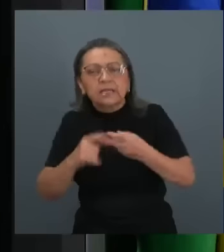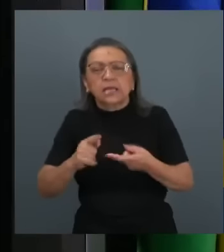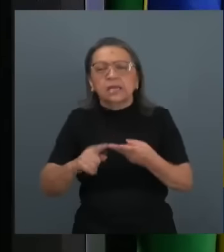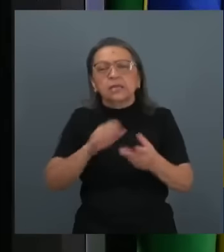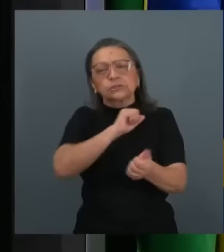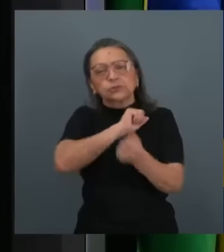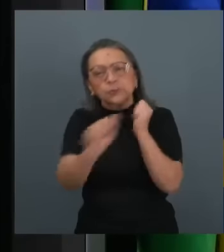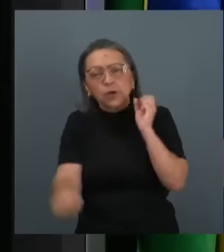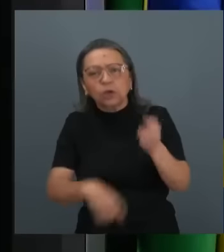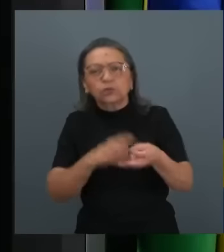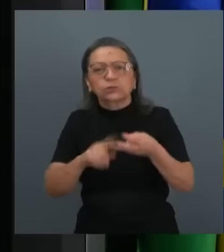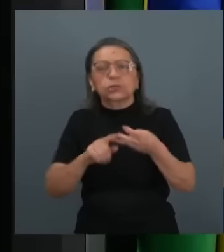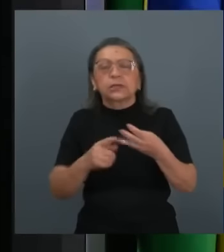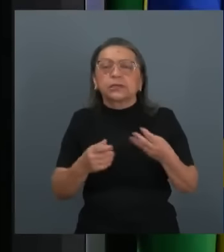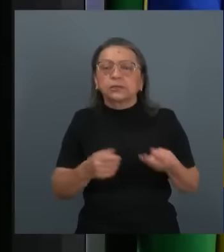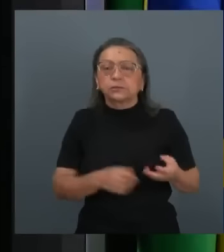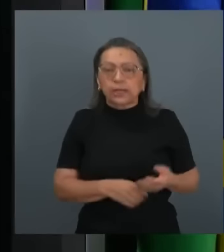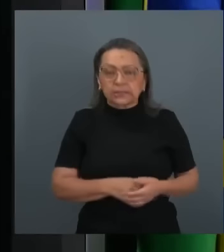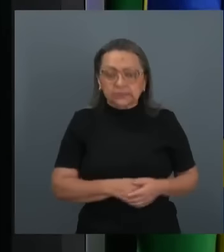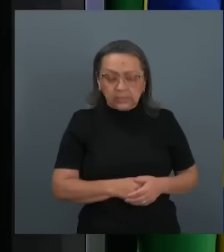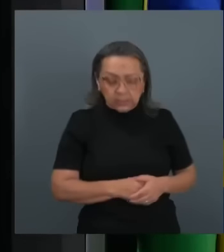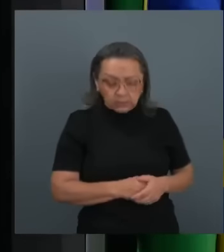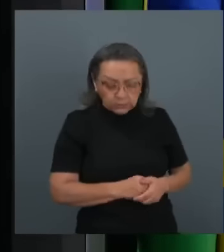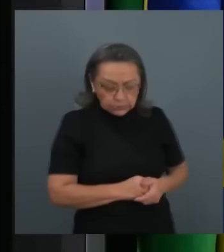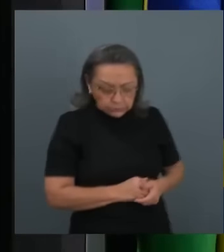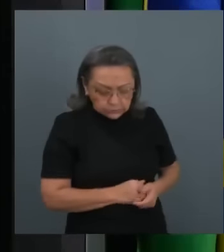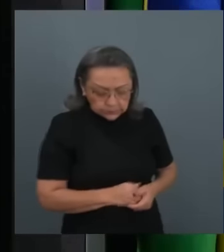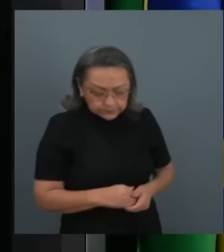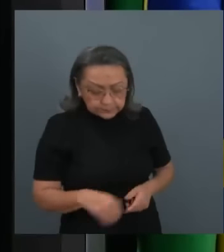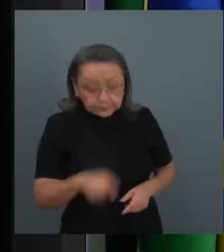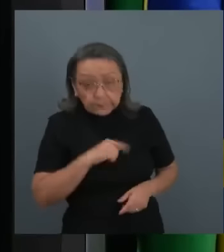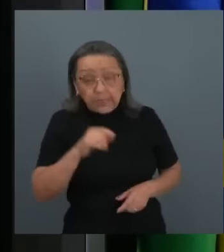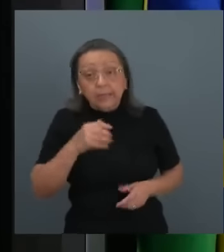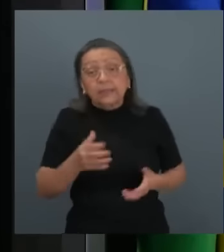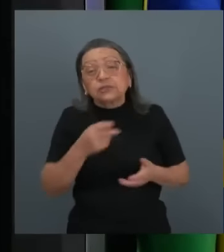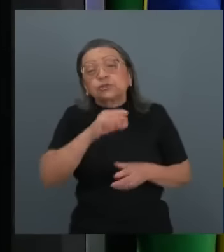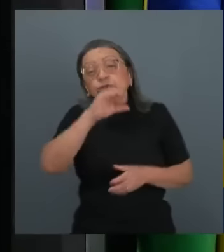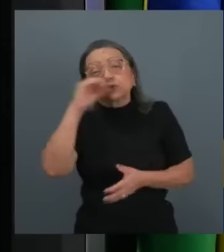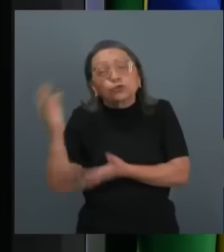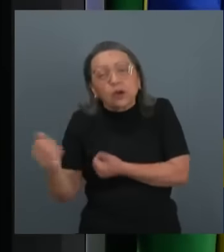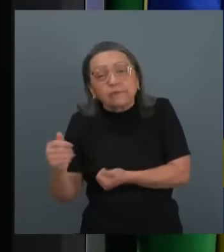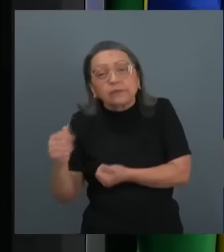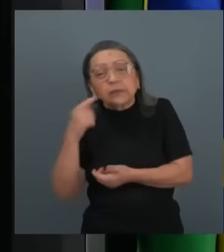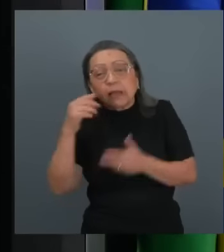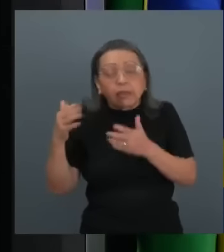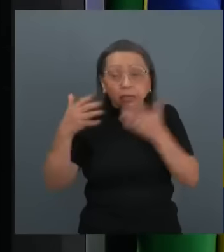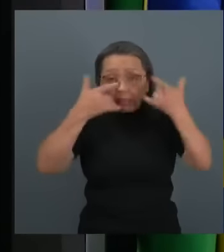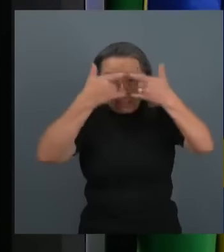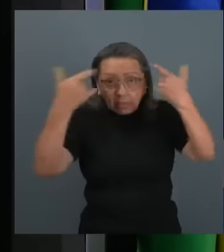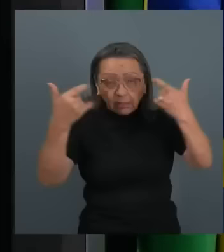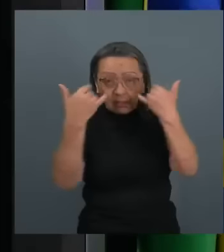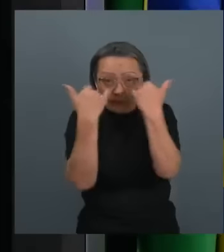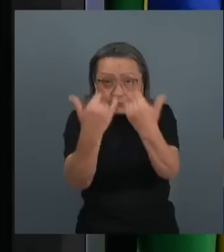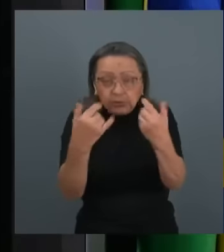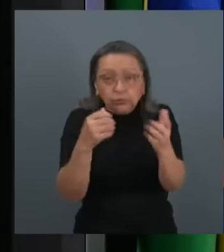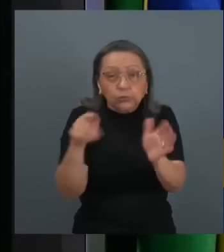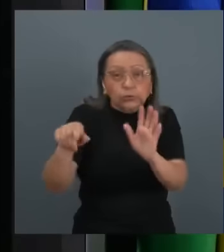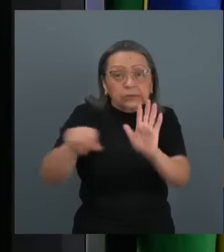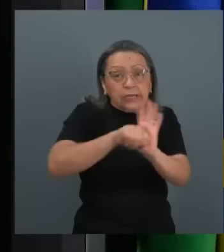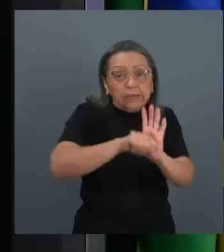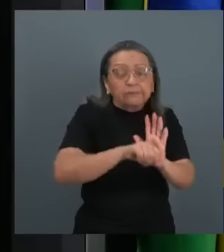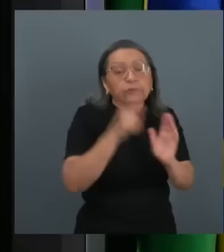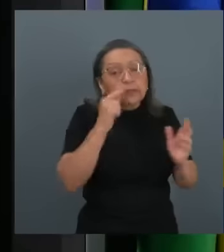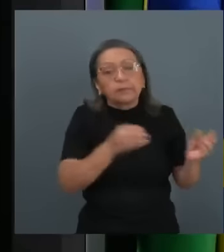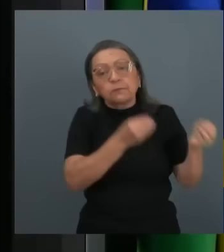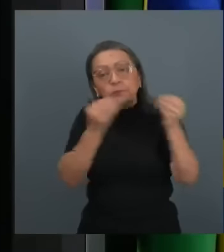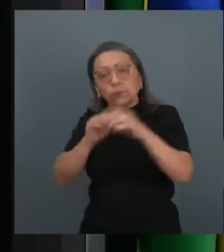esporte, para tirar os adolescentes do caminho equivocado do tráfico, porque aí eles são presas fáceis do